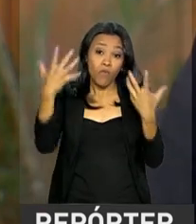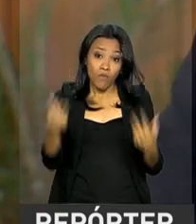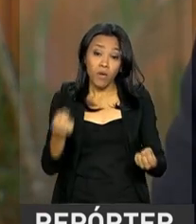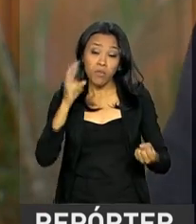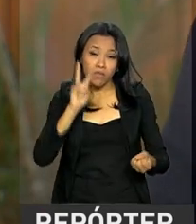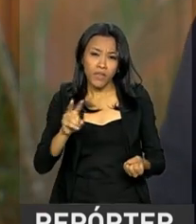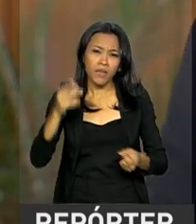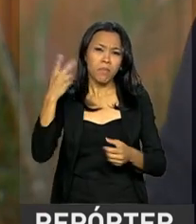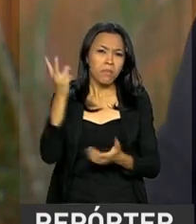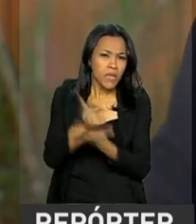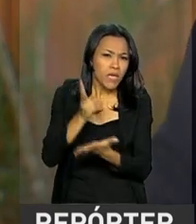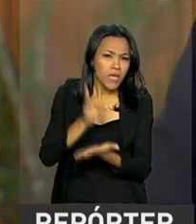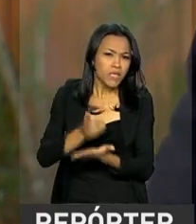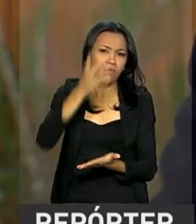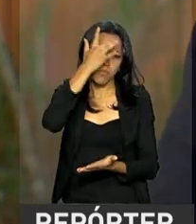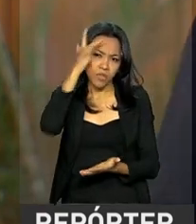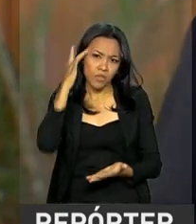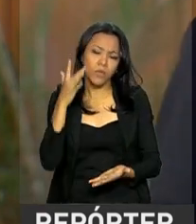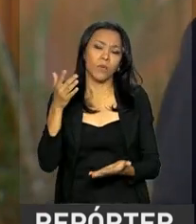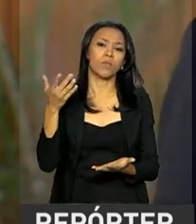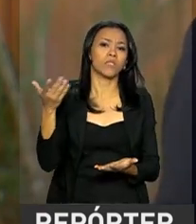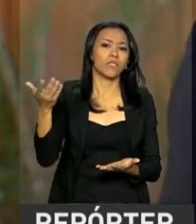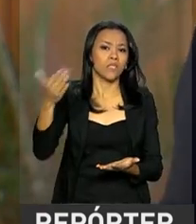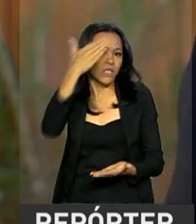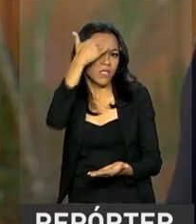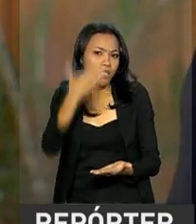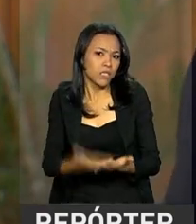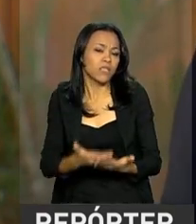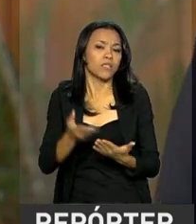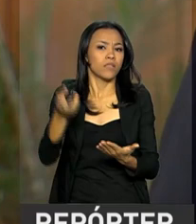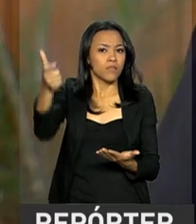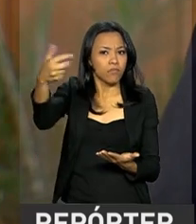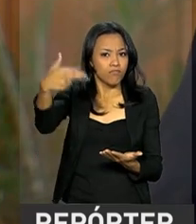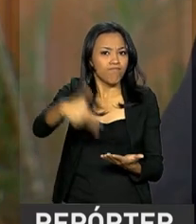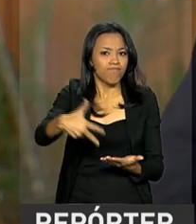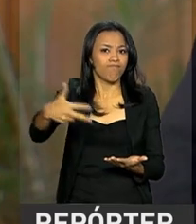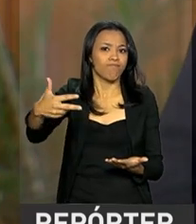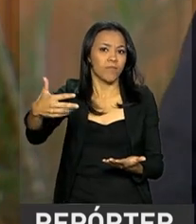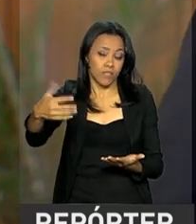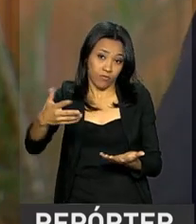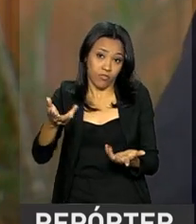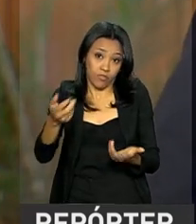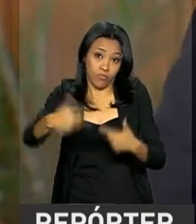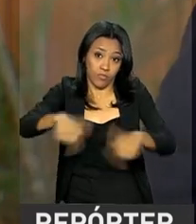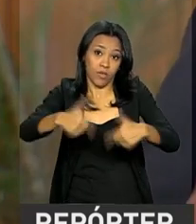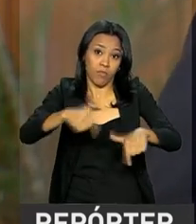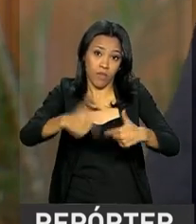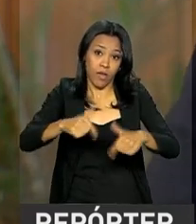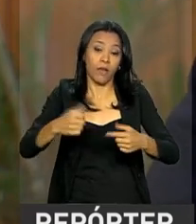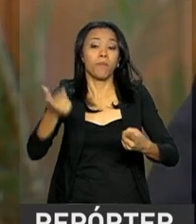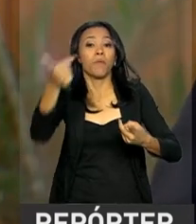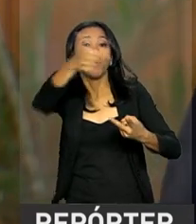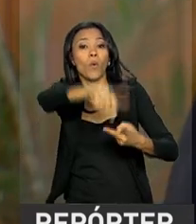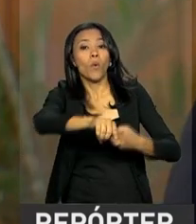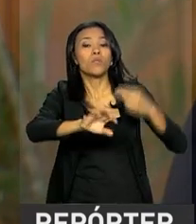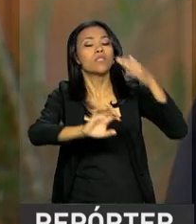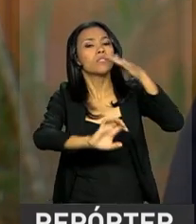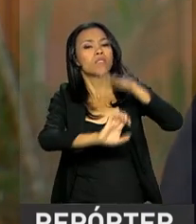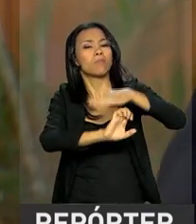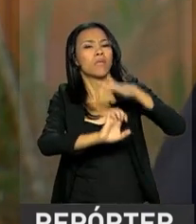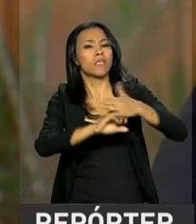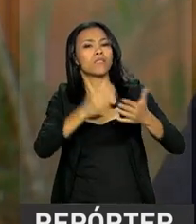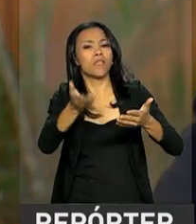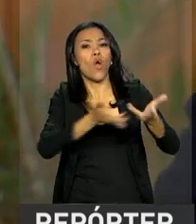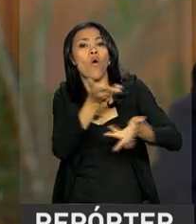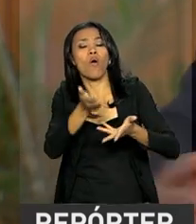pessoas, aquele mesmo ambiente de confiança no negócio, aquela mesma possibilidade de emprego, aquela diversidade na prestação de